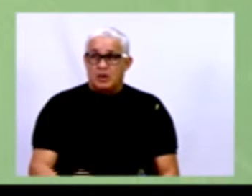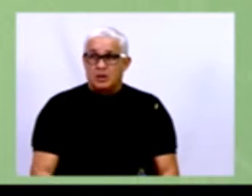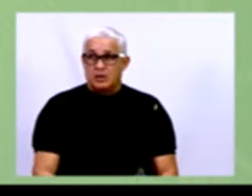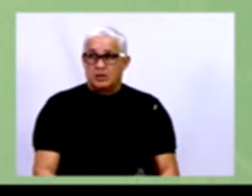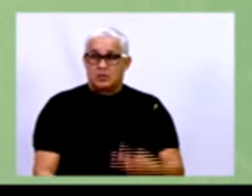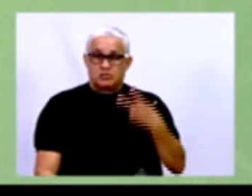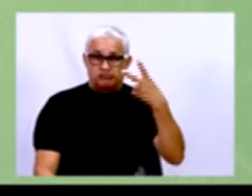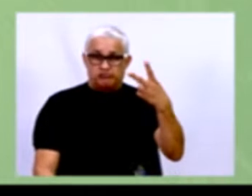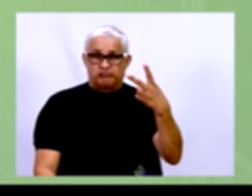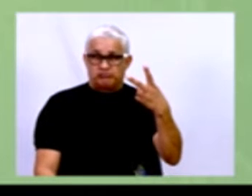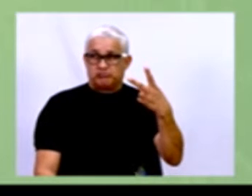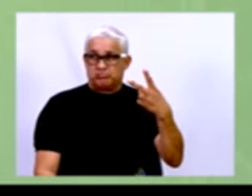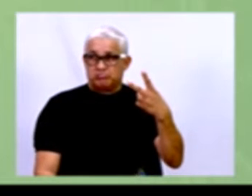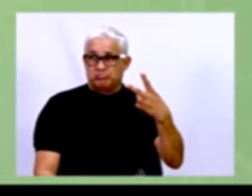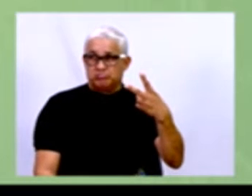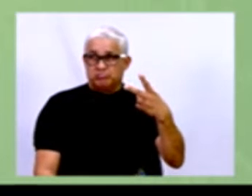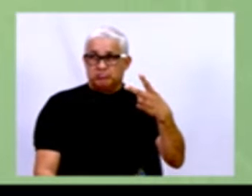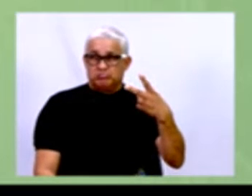dois